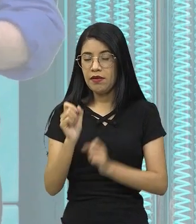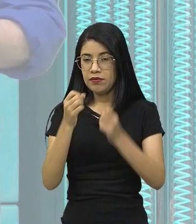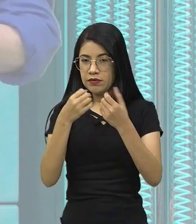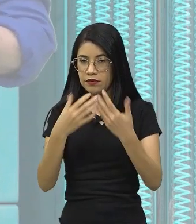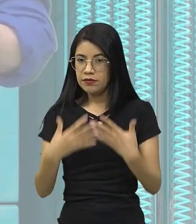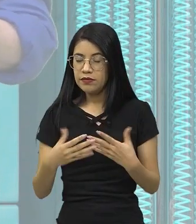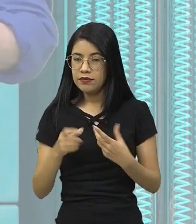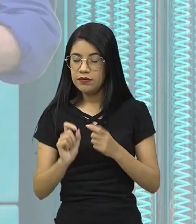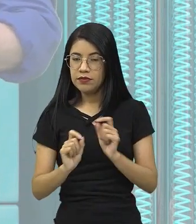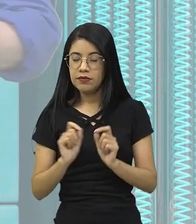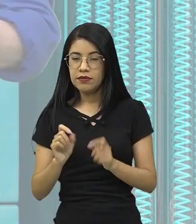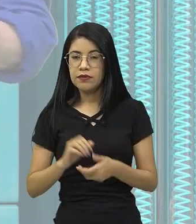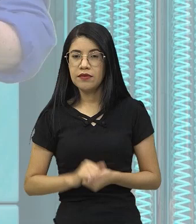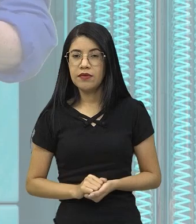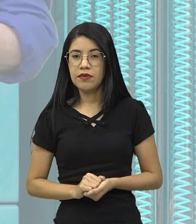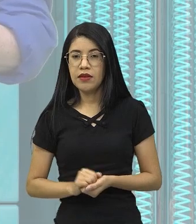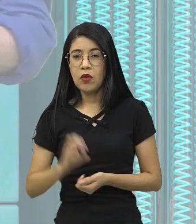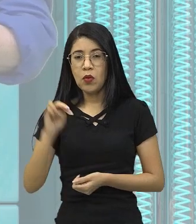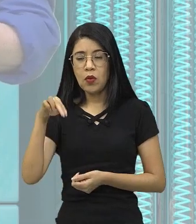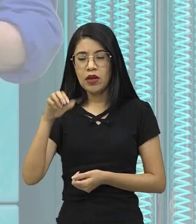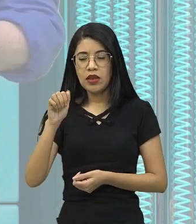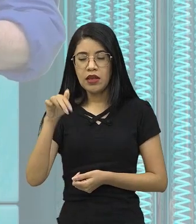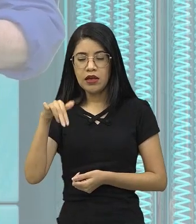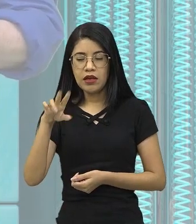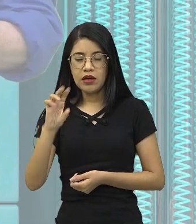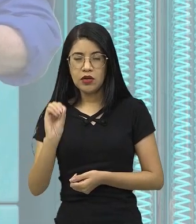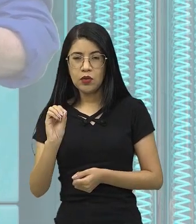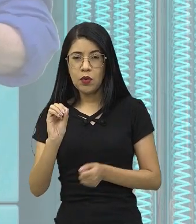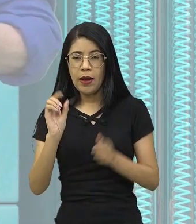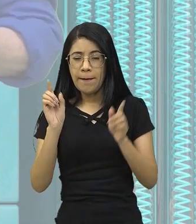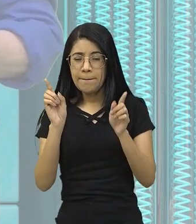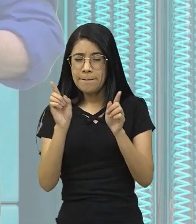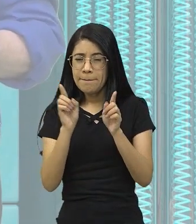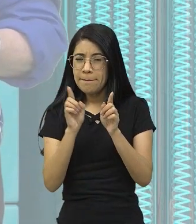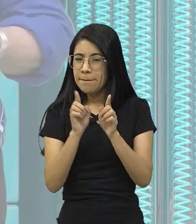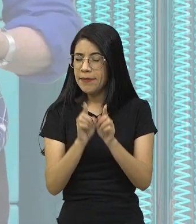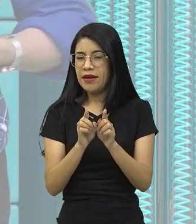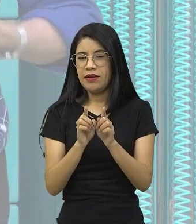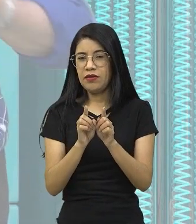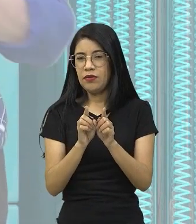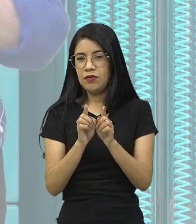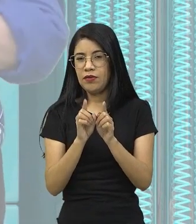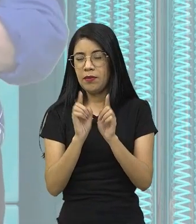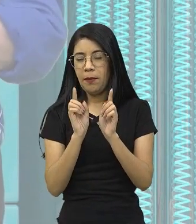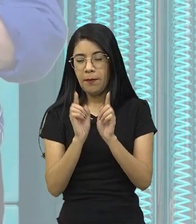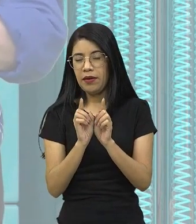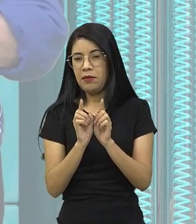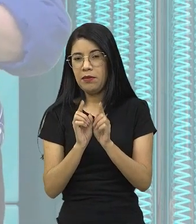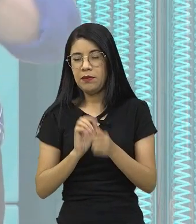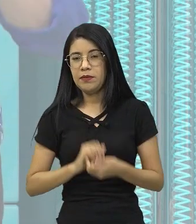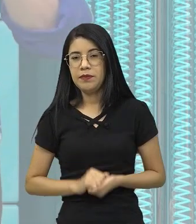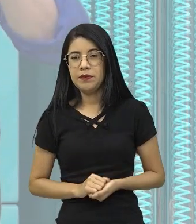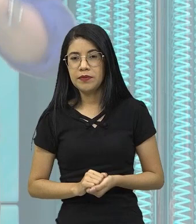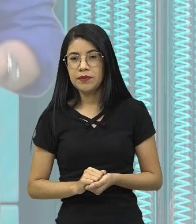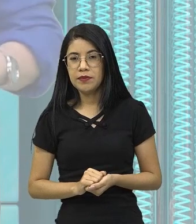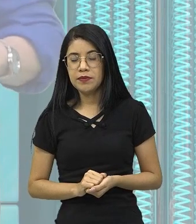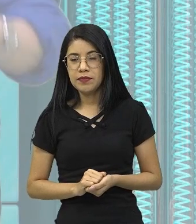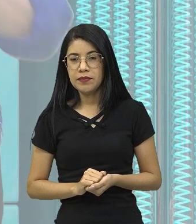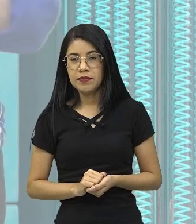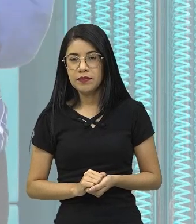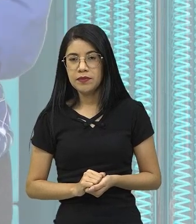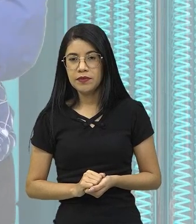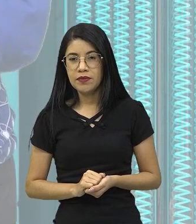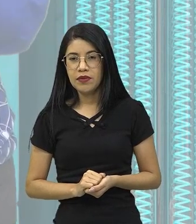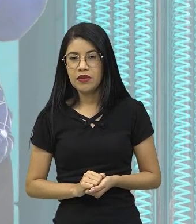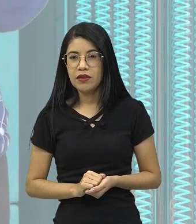né? Nano é bem menor, traz a ideia de muito pequeno. Então, o nanoconto, com